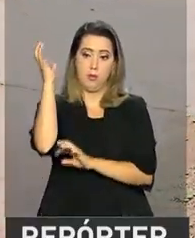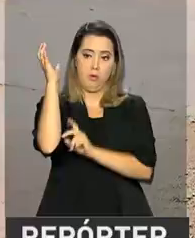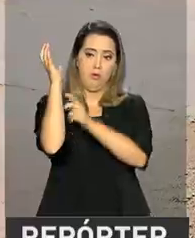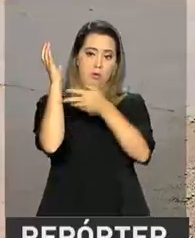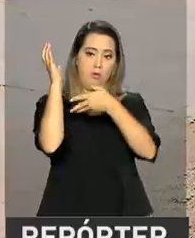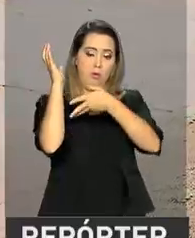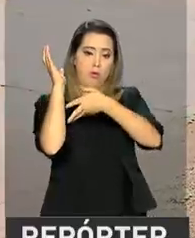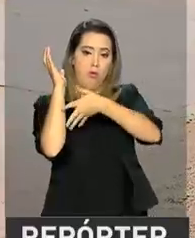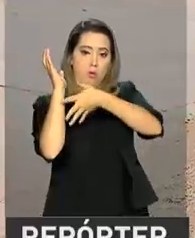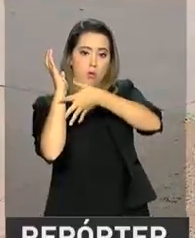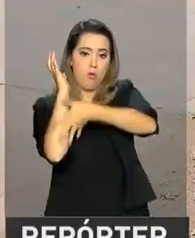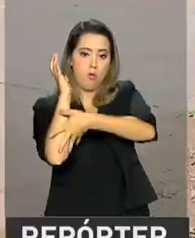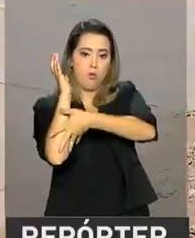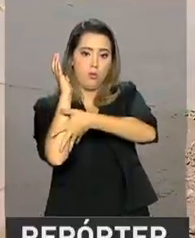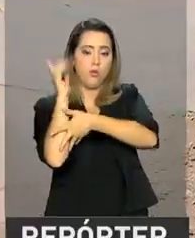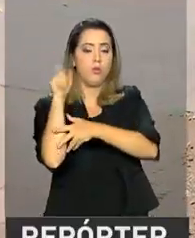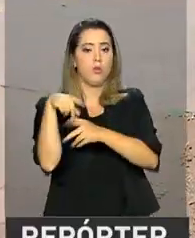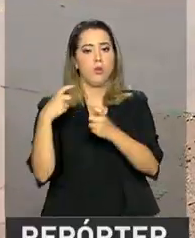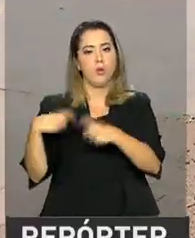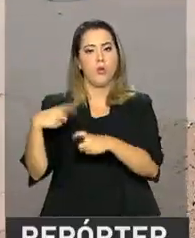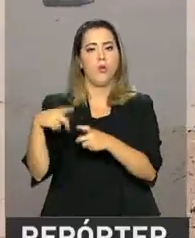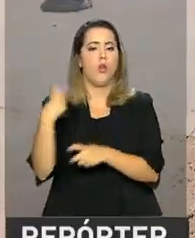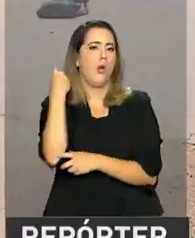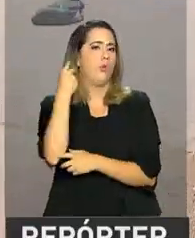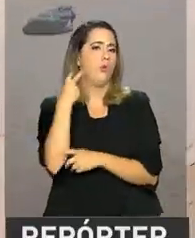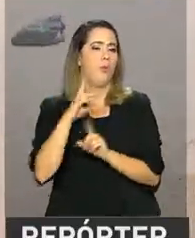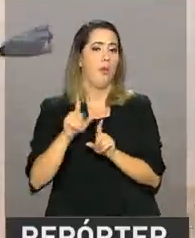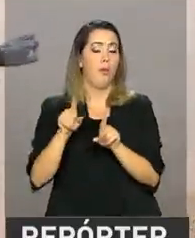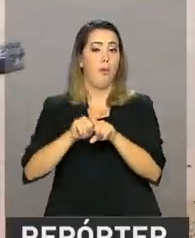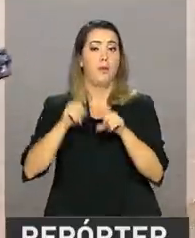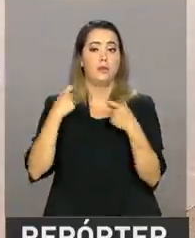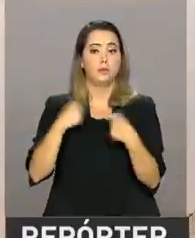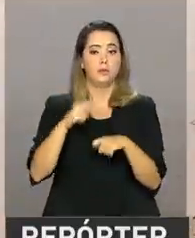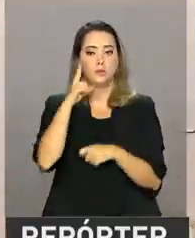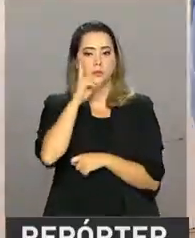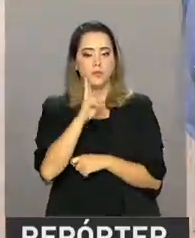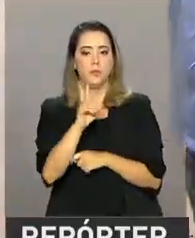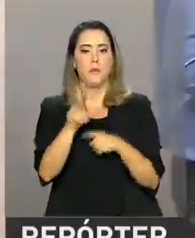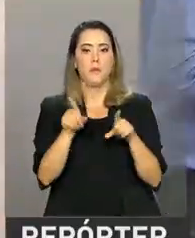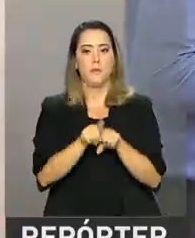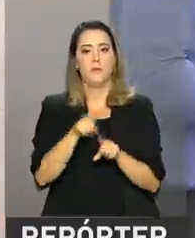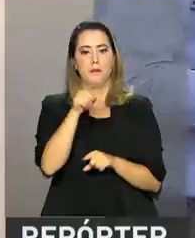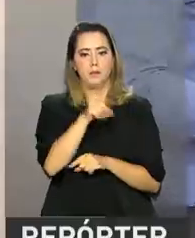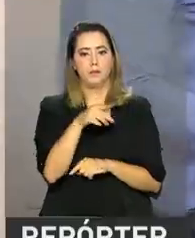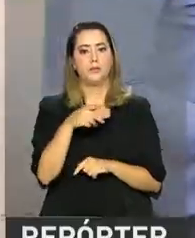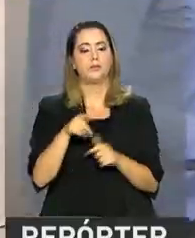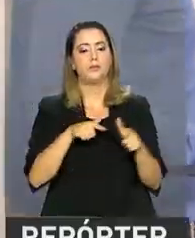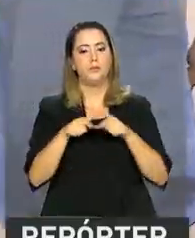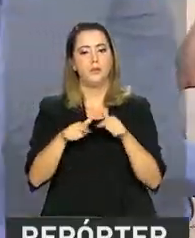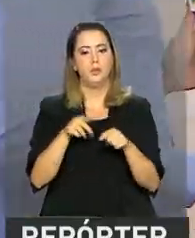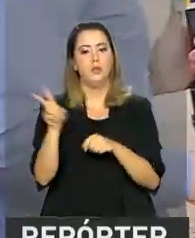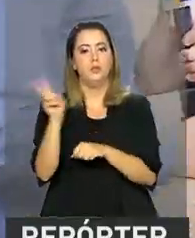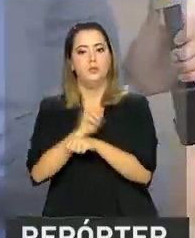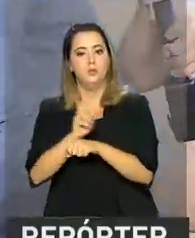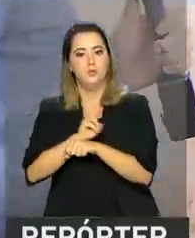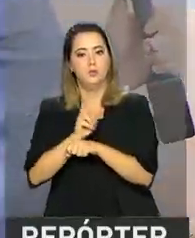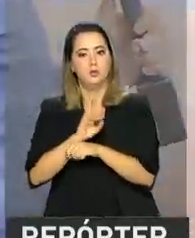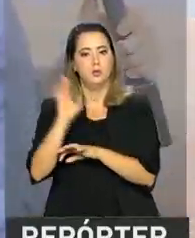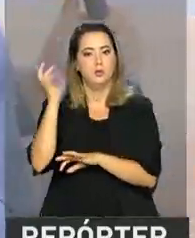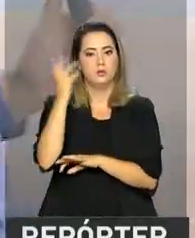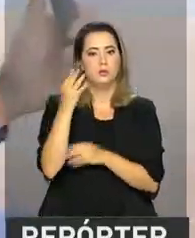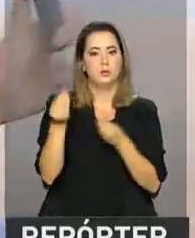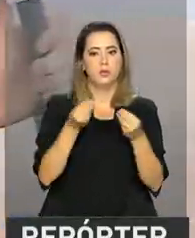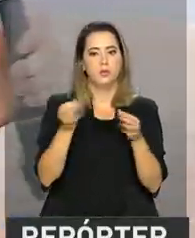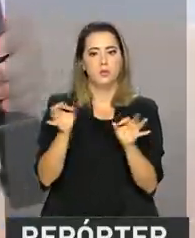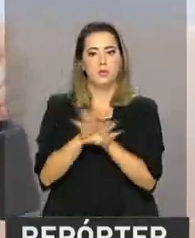São os chamados depósitos naturais. A Michele é agente de vigilância ambiental e vai explicar para a gente como resolver